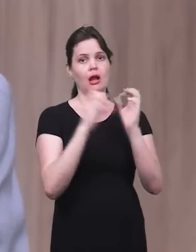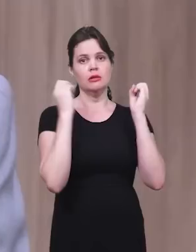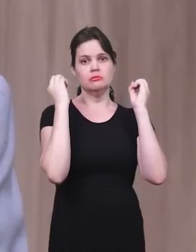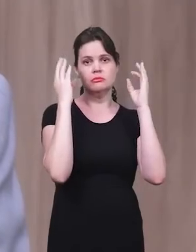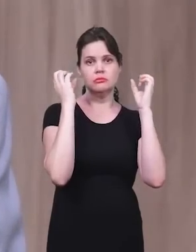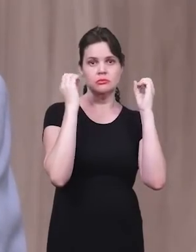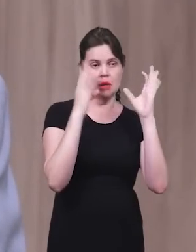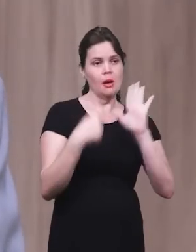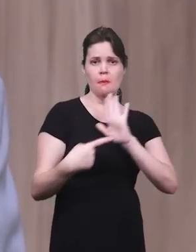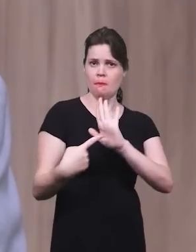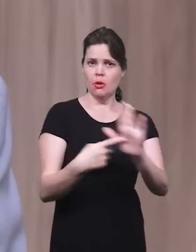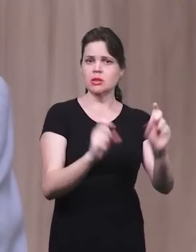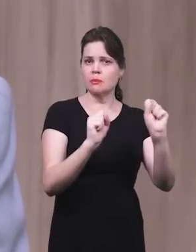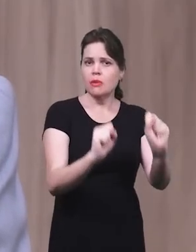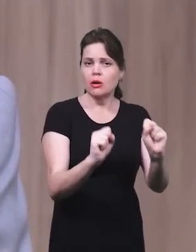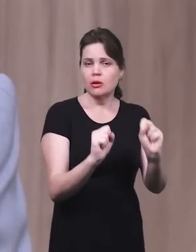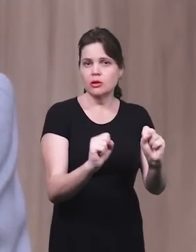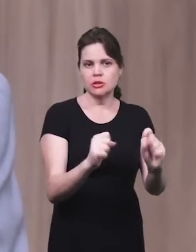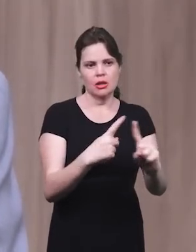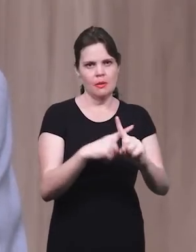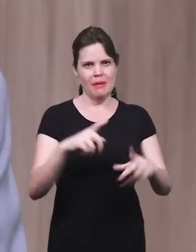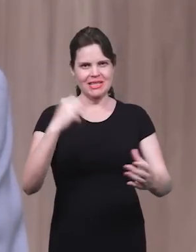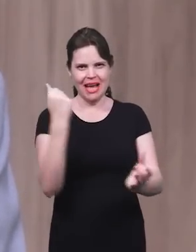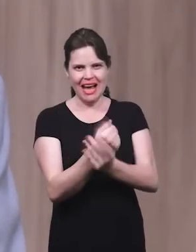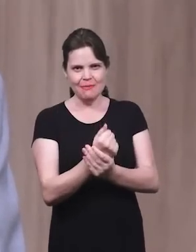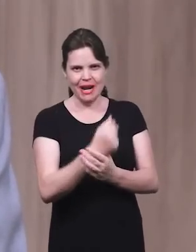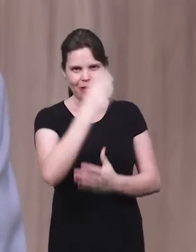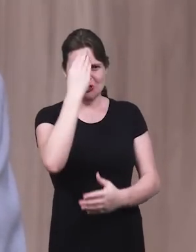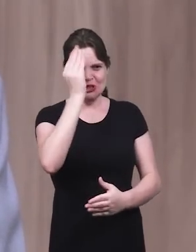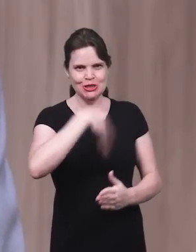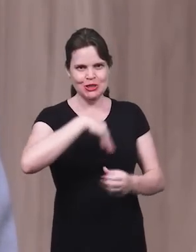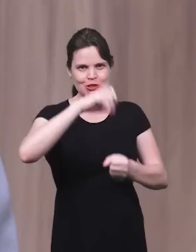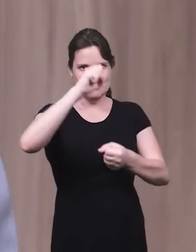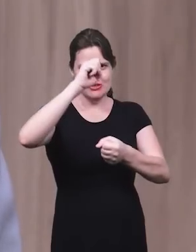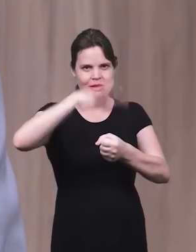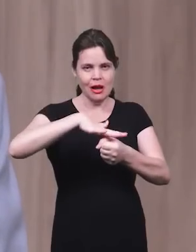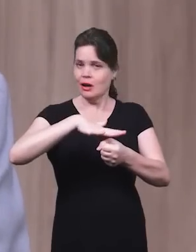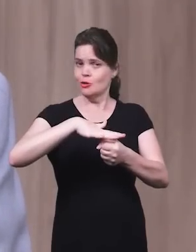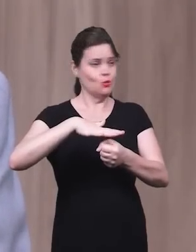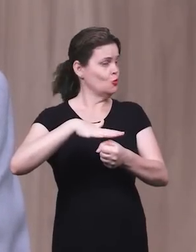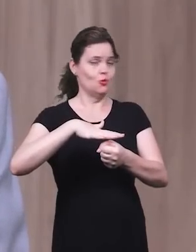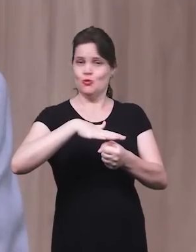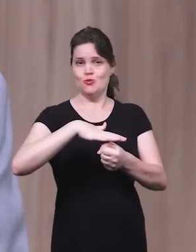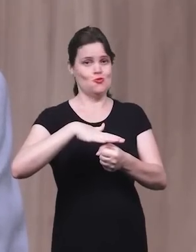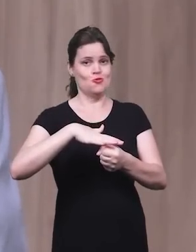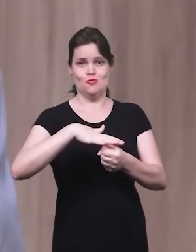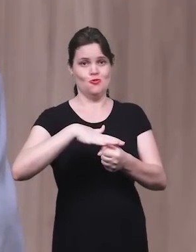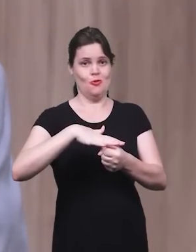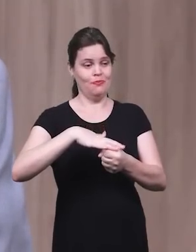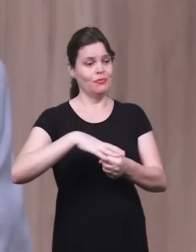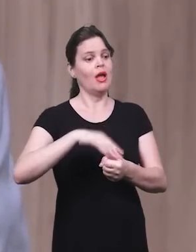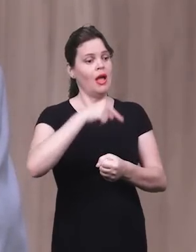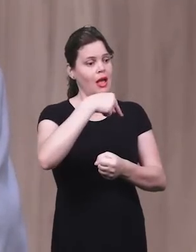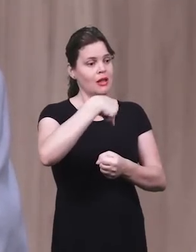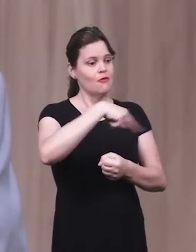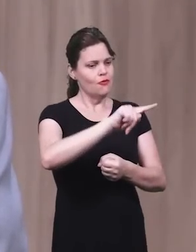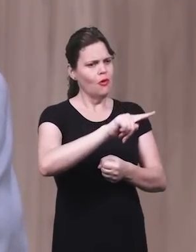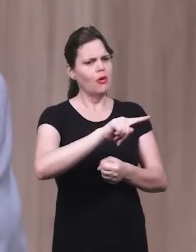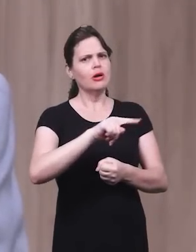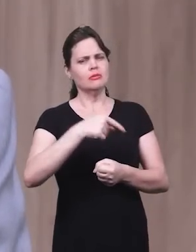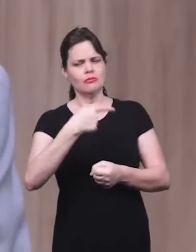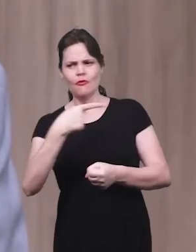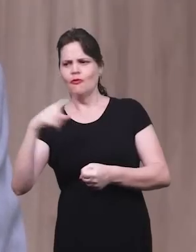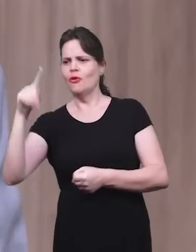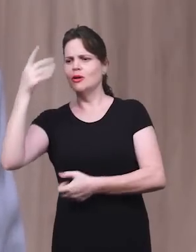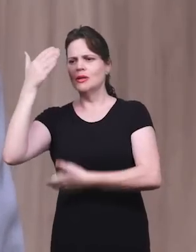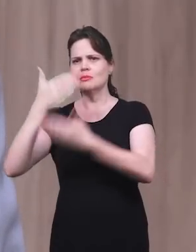lei mosaica, o Senhor permitiu isso. Mas Abraão não fez isso, não desistiu de Sara. Ele foi à bênção do Senhor, ele